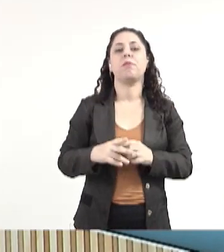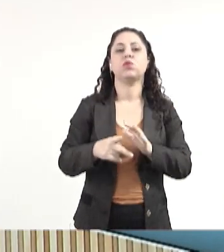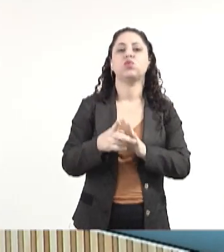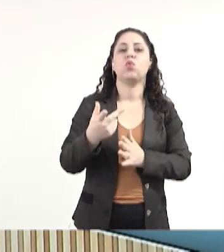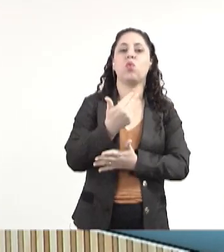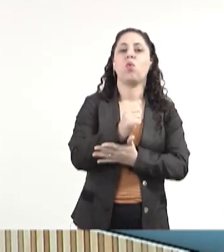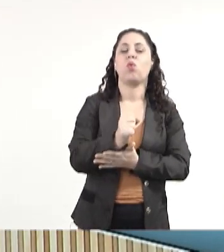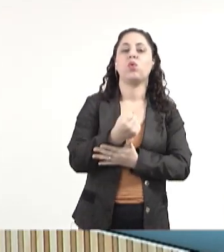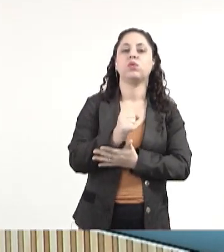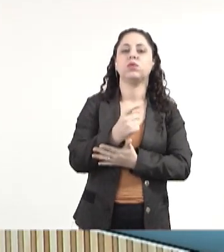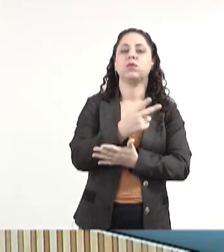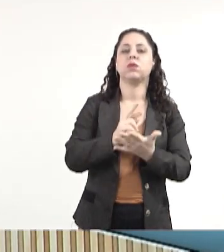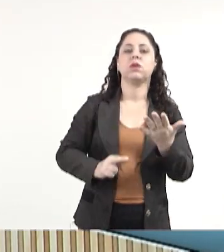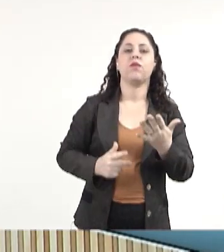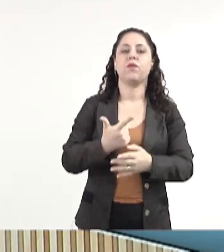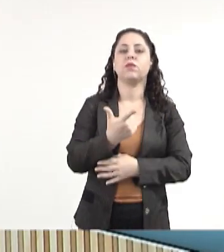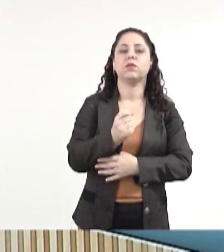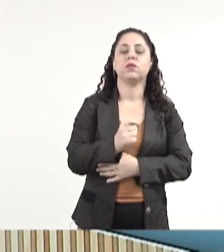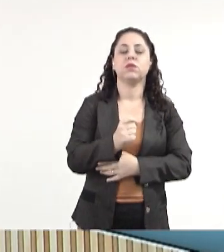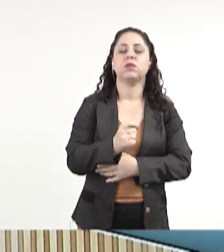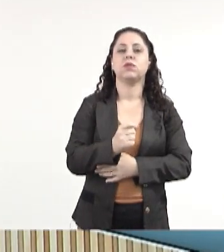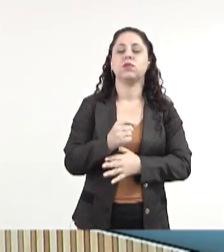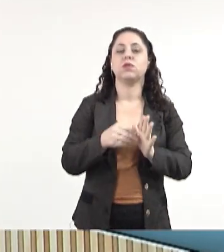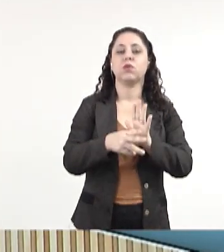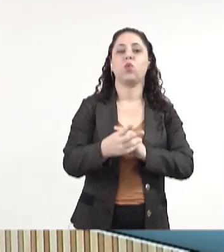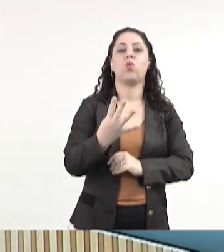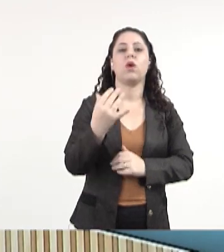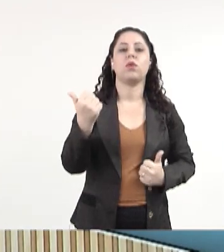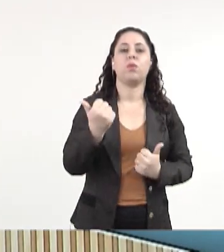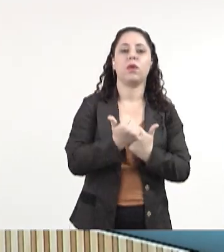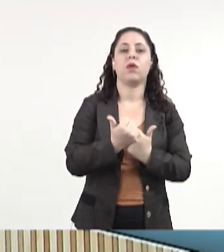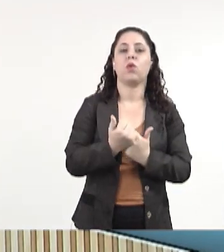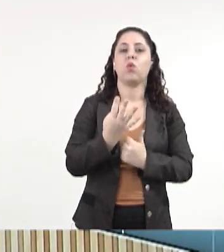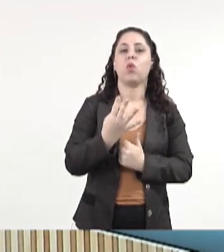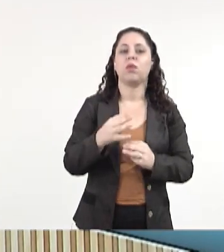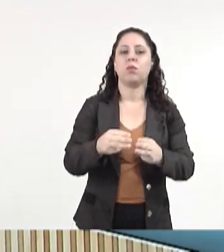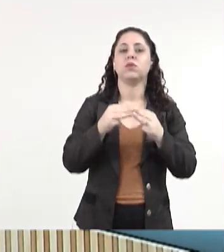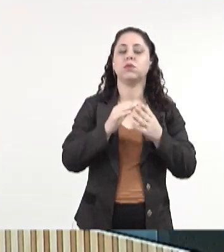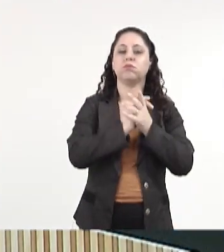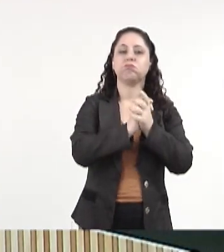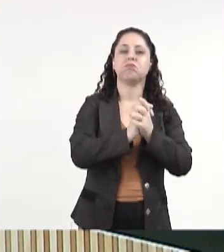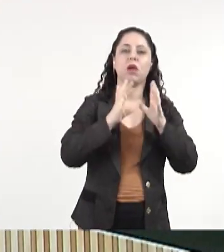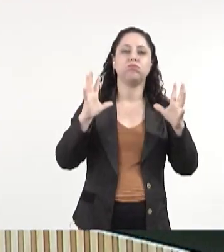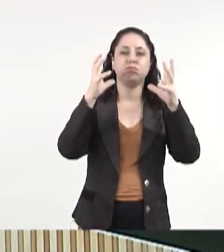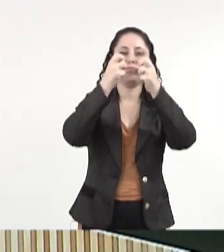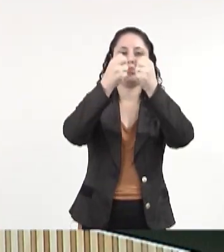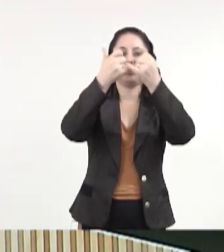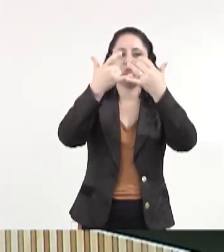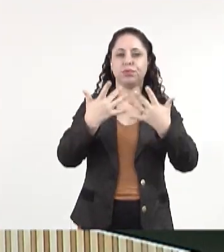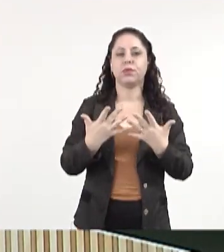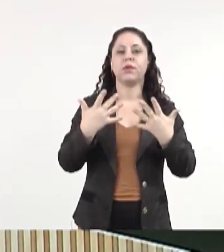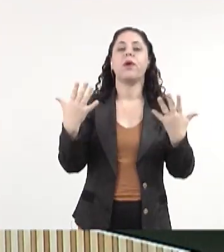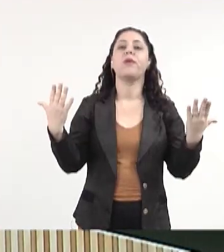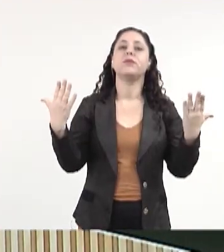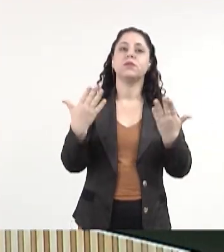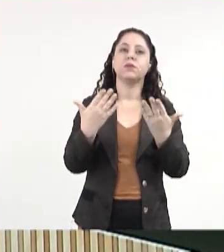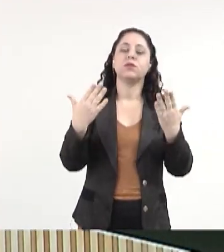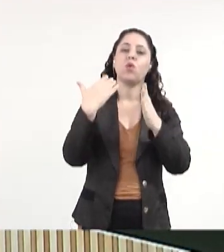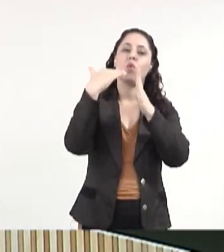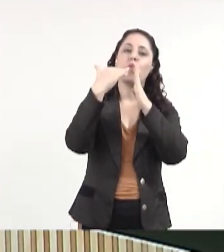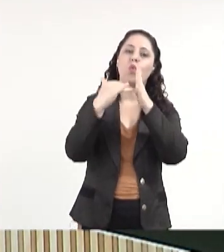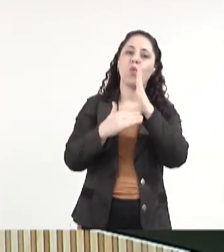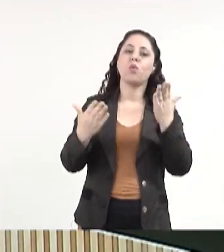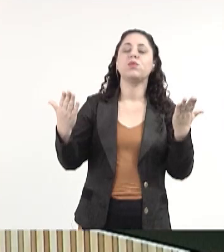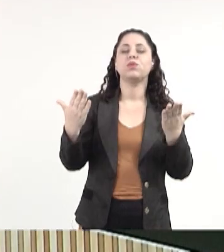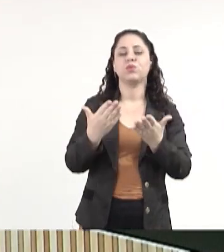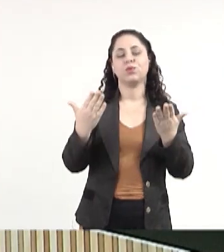8 requerimentos, 20 indicações, uma moção de apoio e 4 moções de congratulação. Esse é um resumo, então, da ordem do